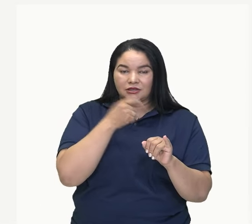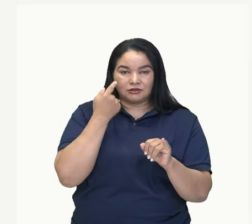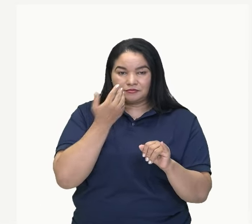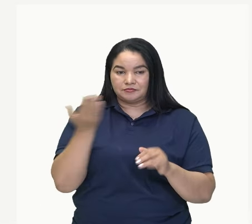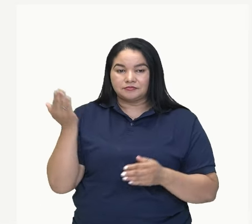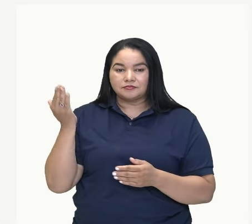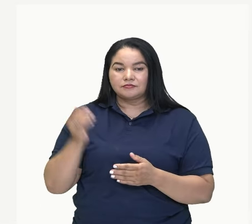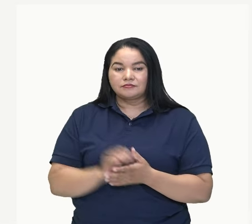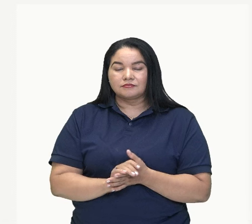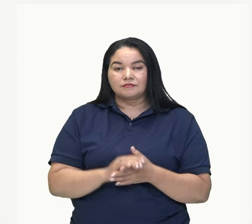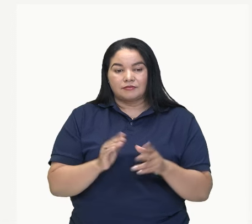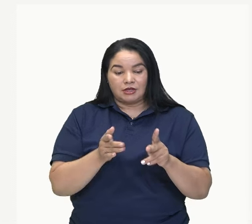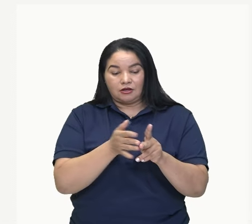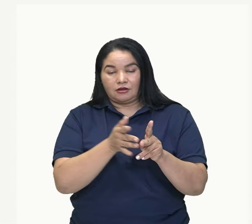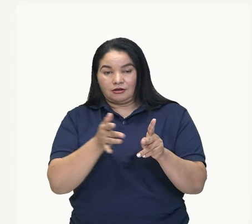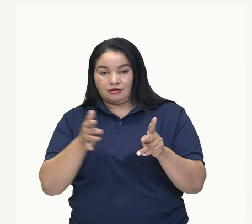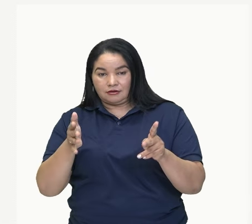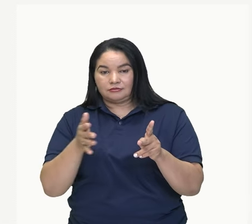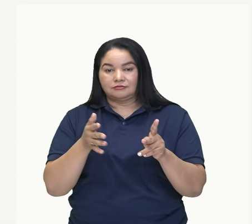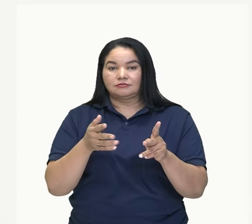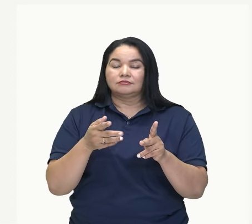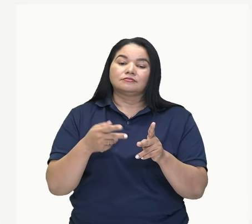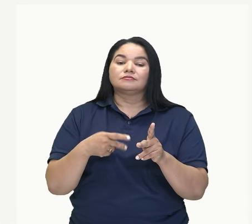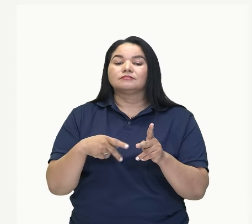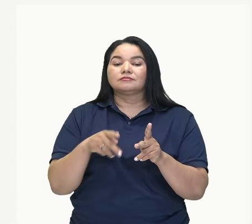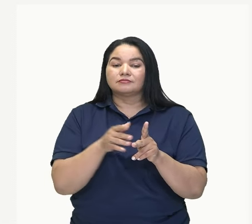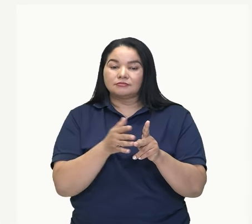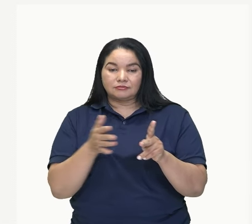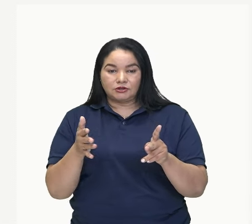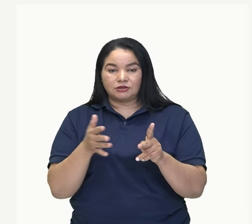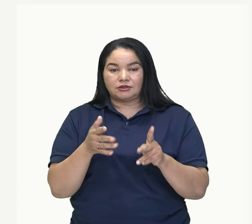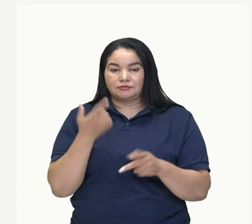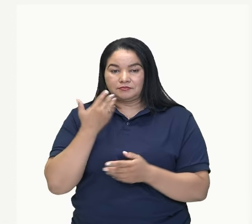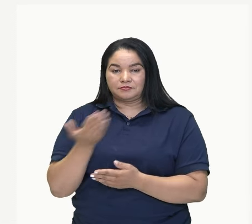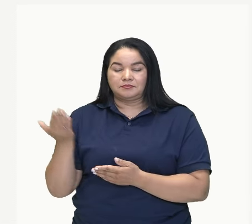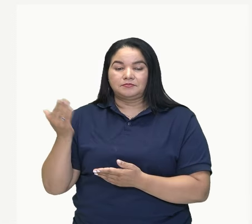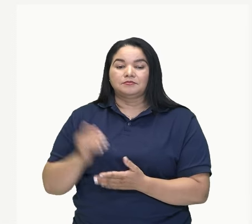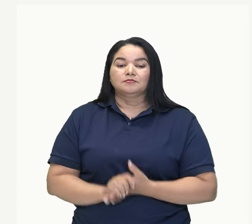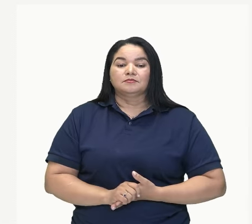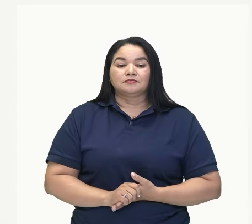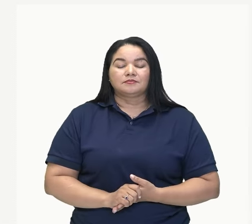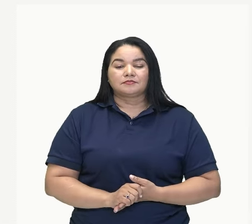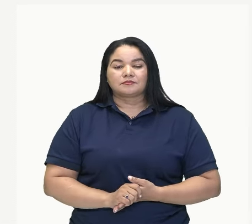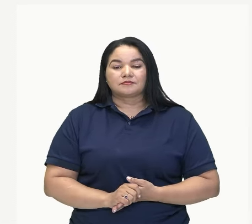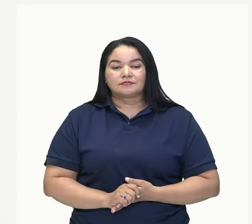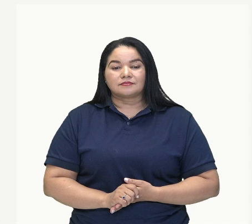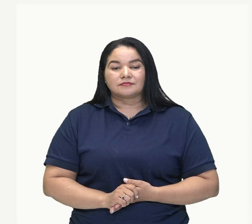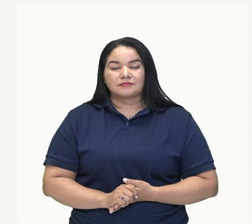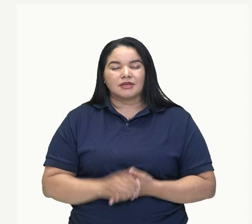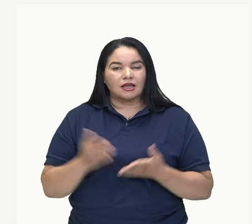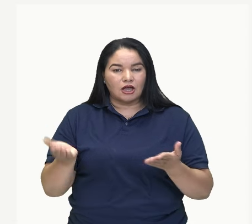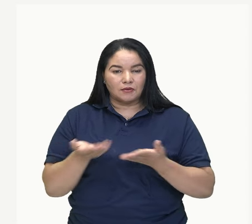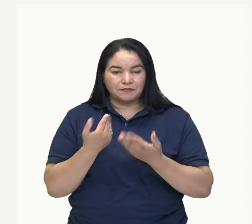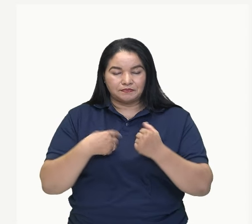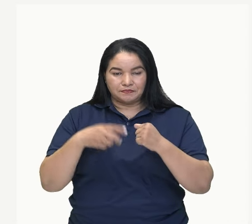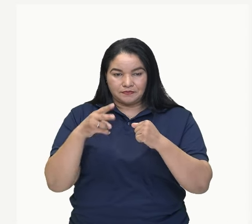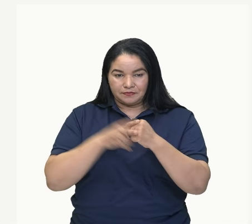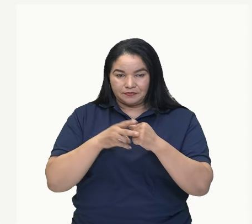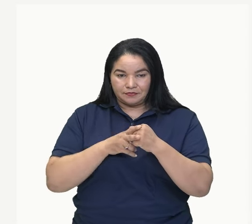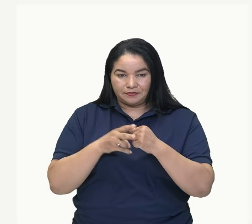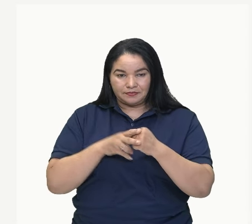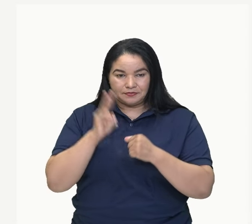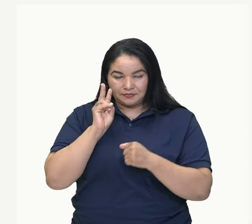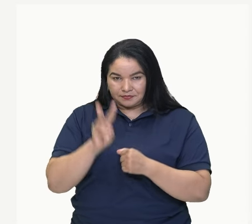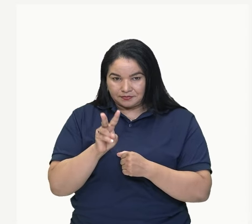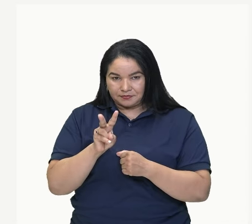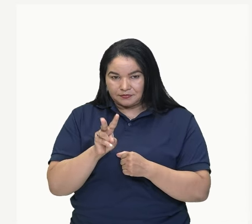este restante aqui é o meu predicado, ok? Agora olhemos para este verbo. Se eu dissesse, de novo,